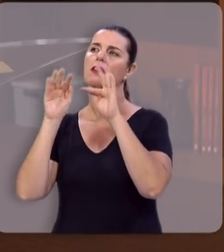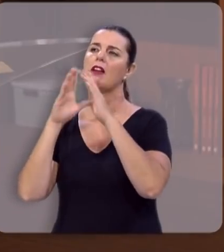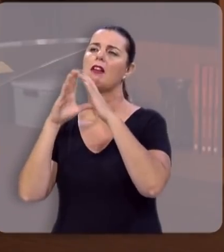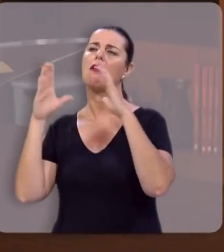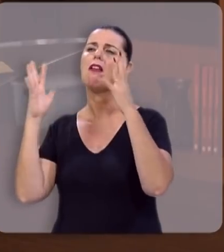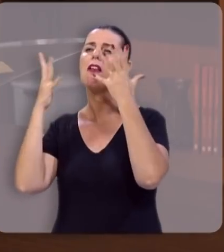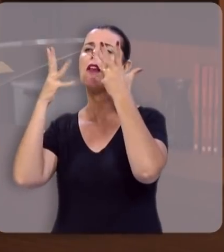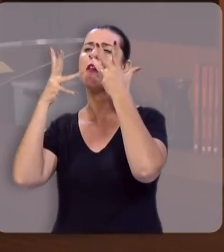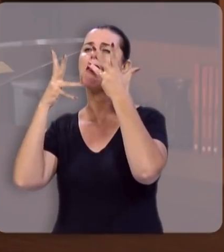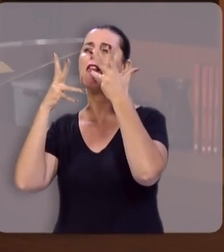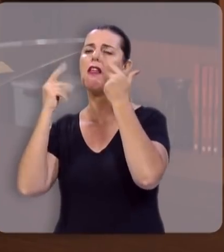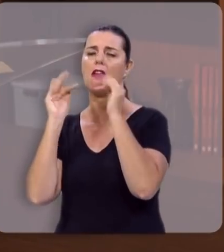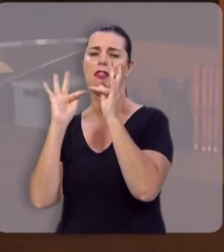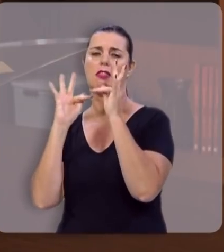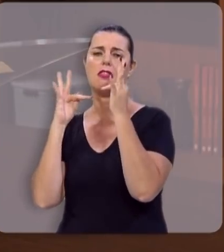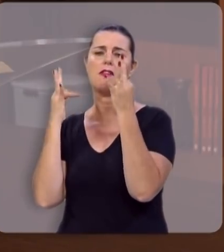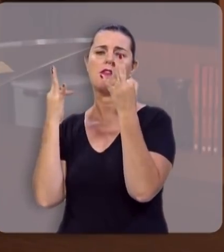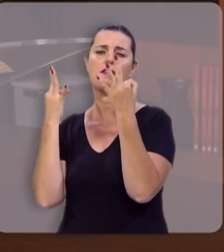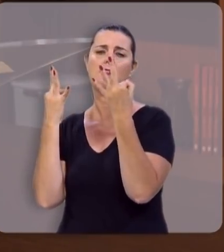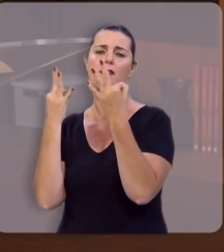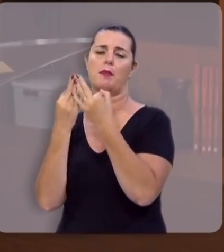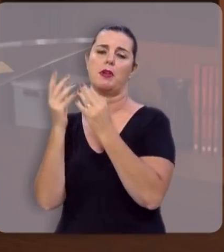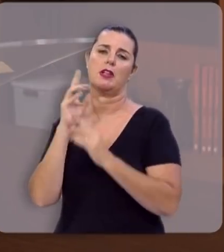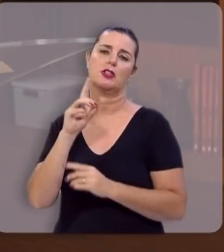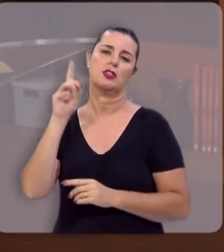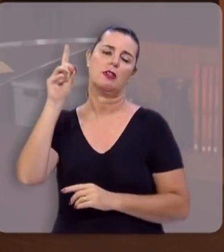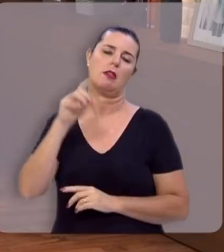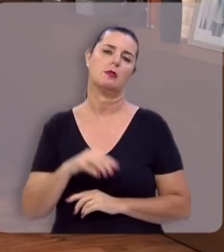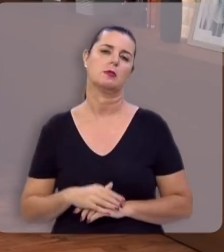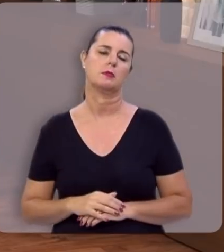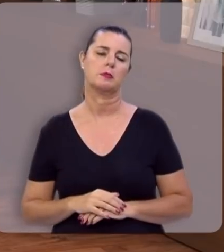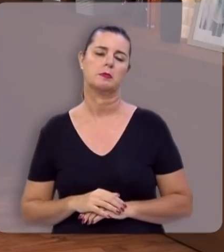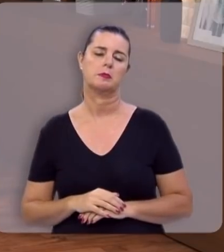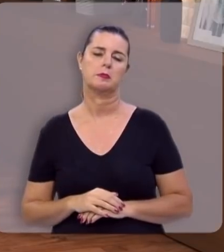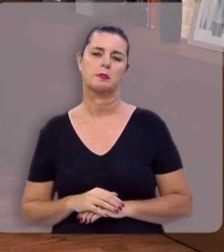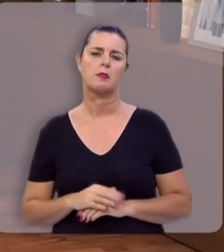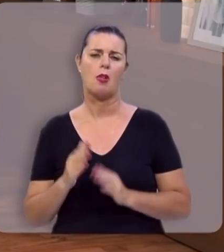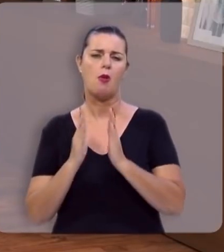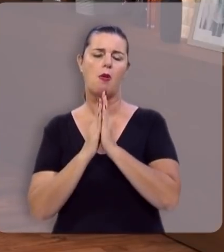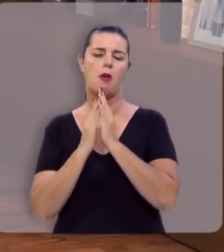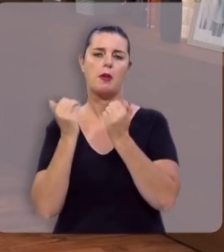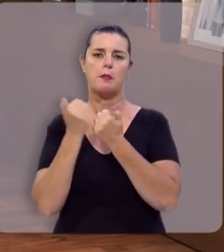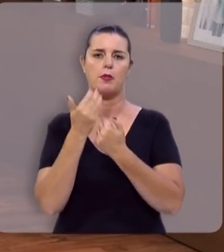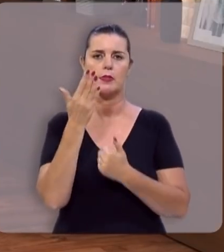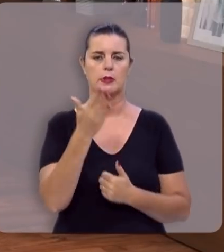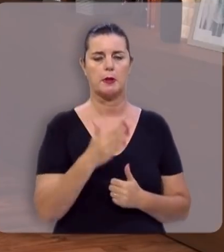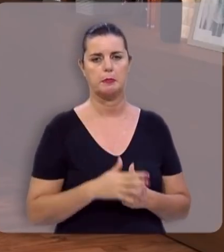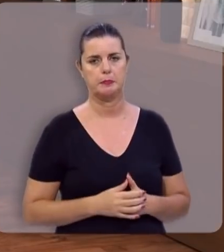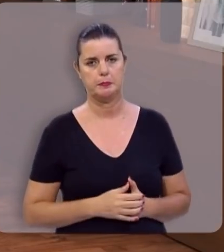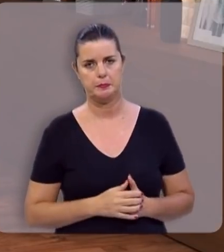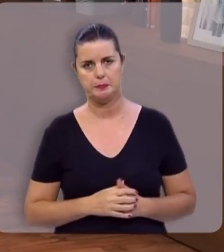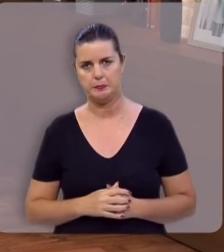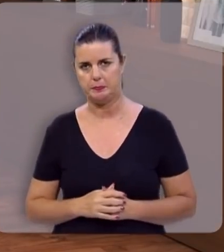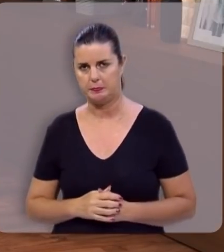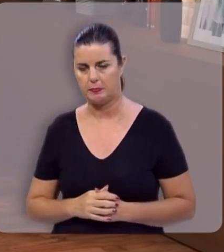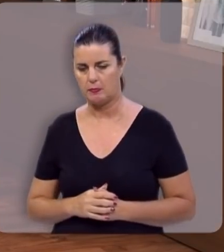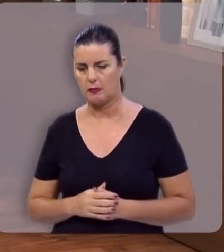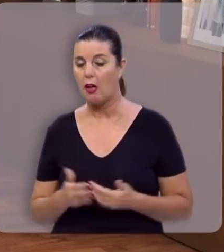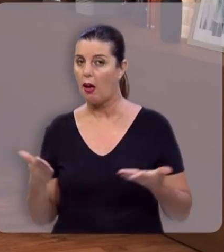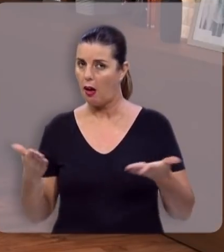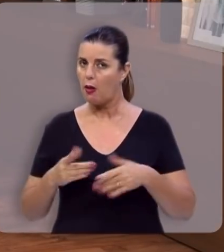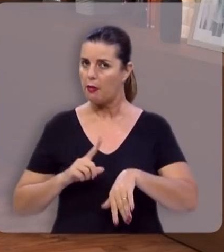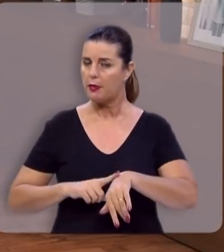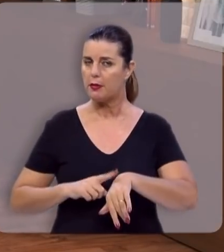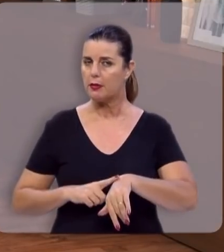grande família de Deus. Eu vou orar por você. E agora mesmo você